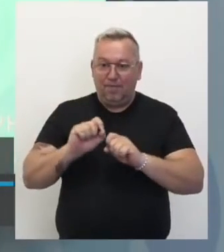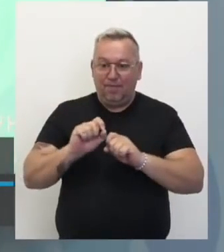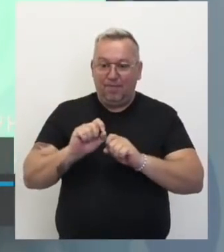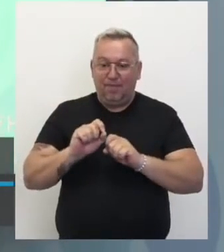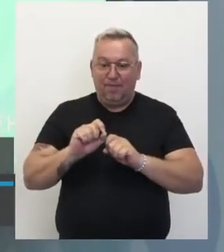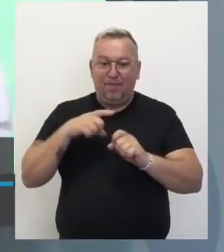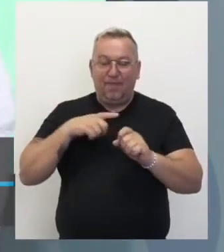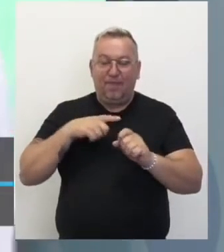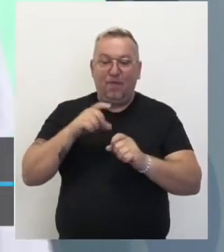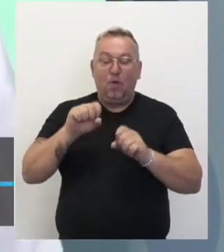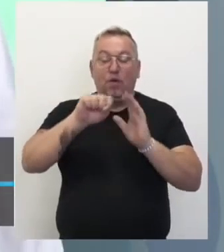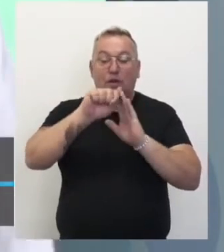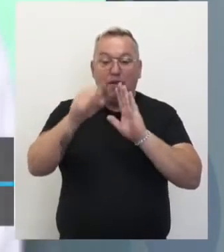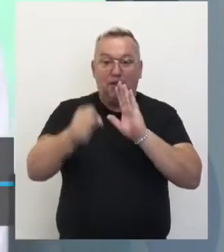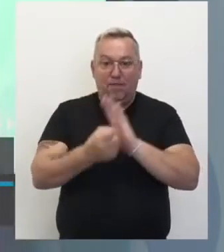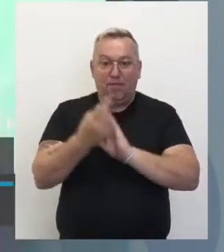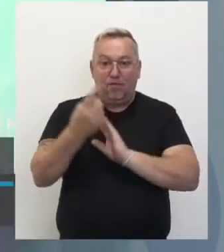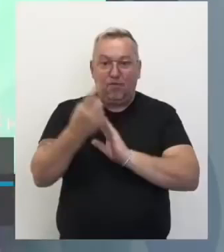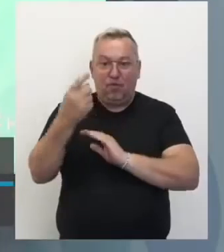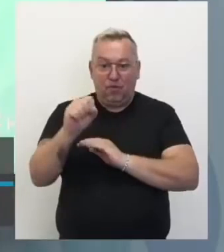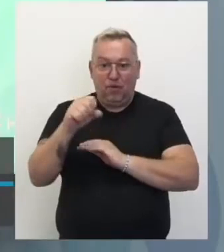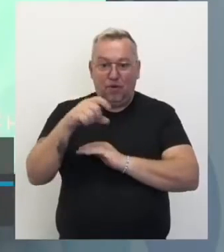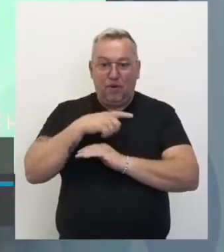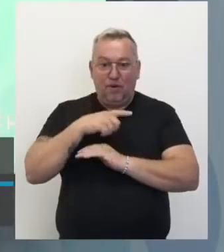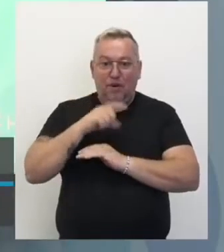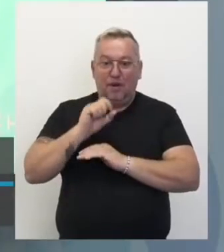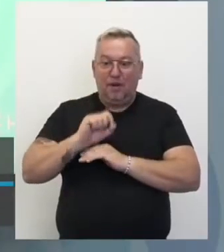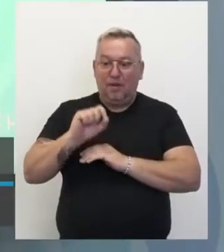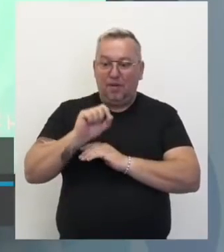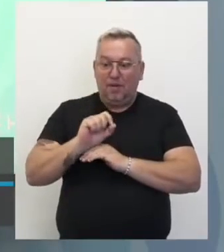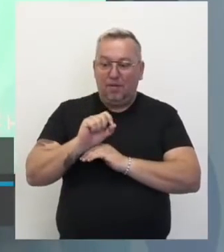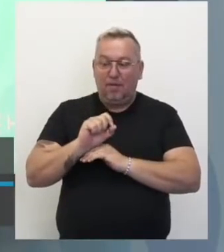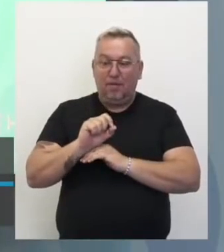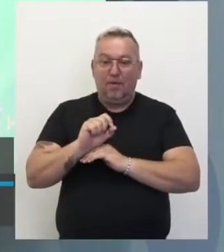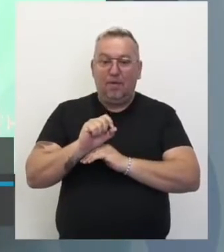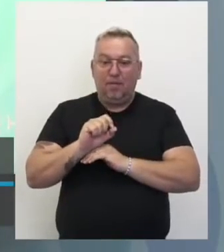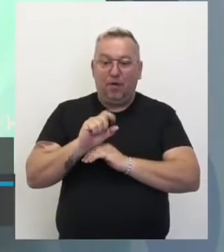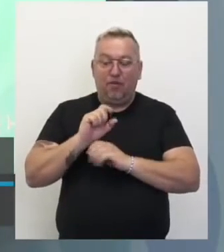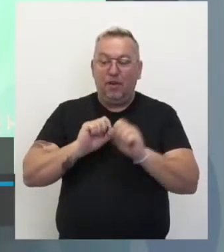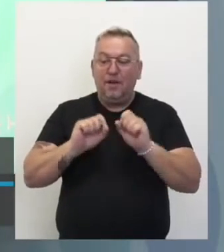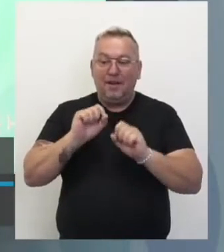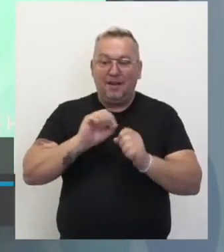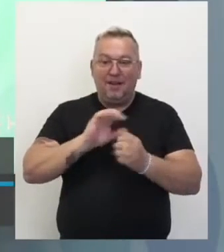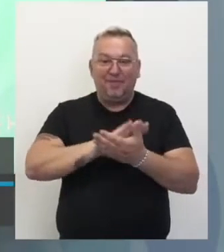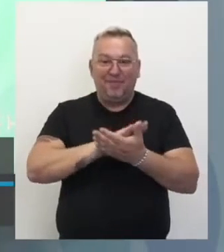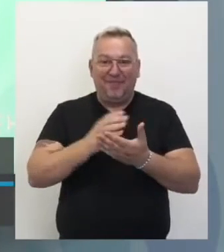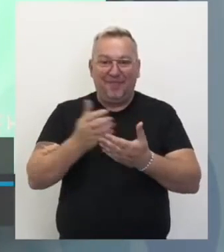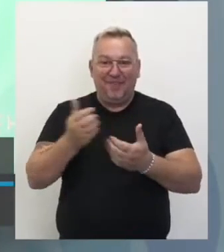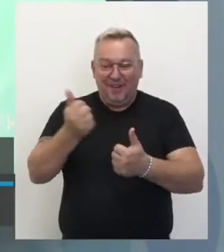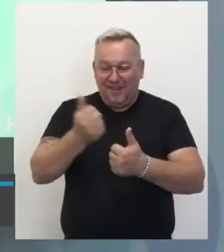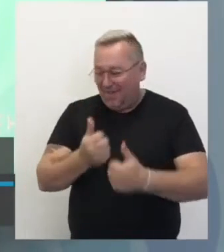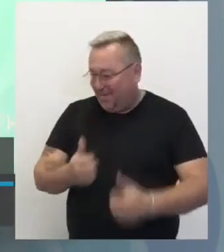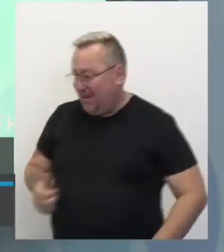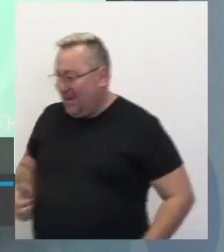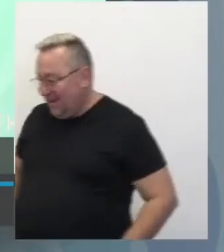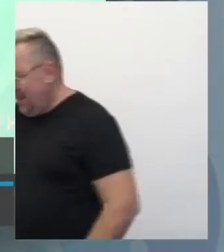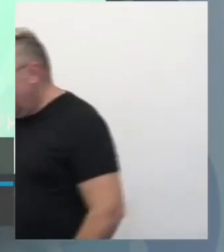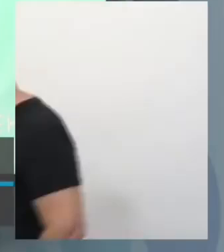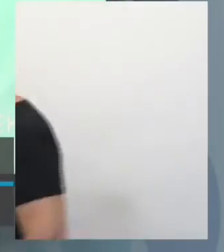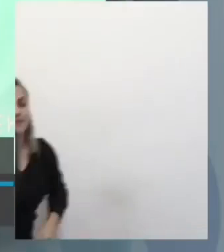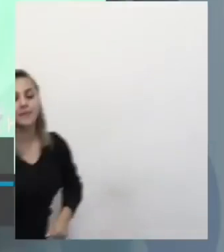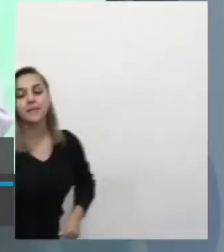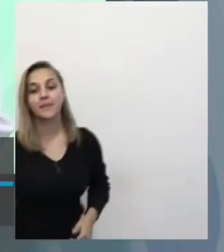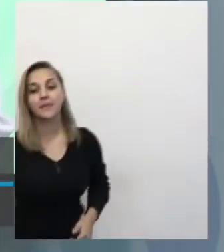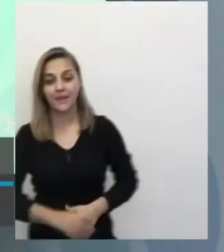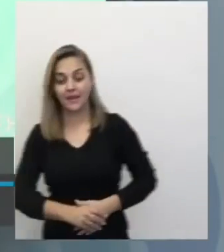século XVIII e tal, você tem aquela questão, primeiro que assim, São Paulo, Goiás, Minas Gerais,